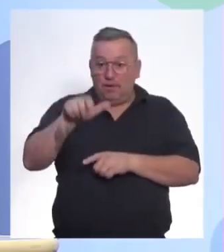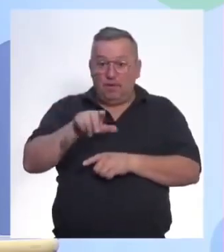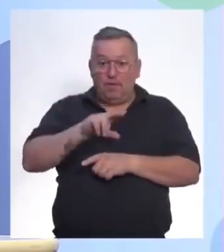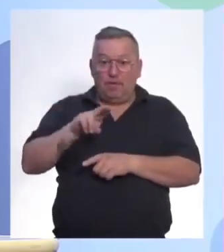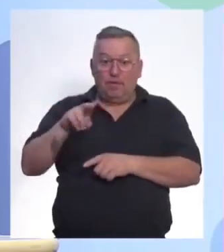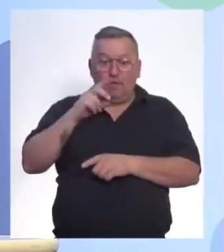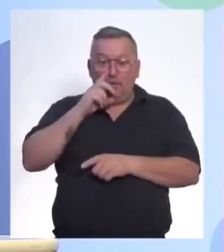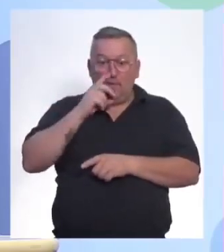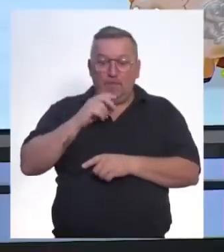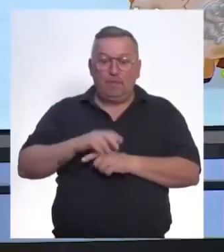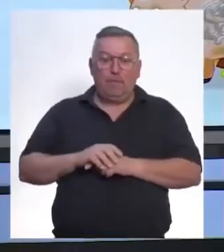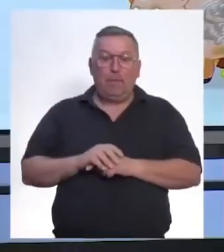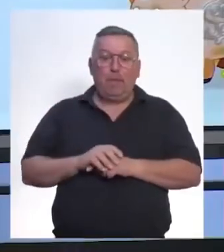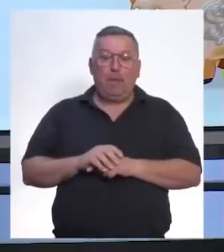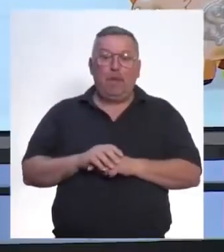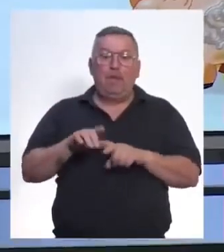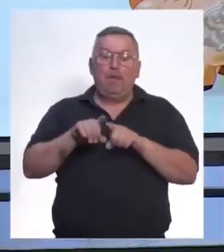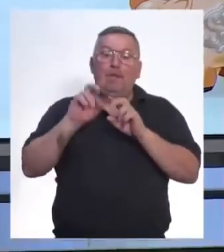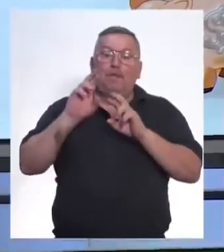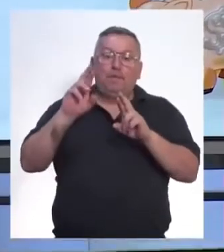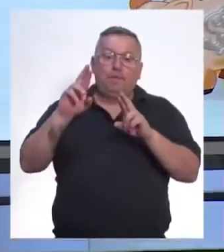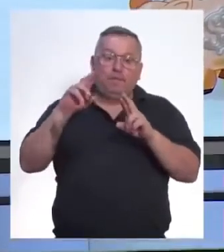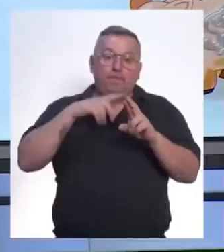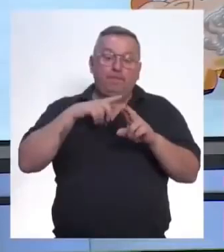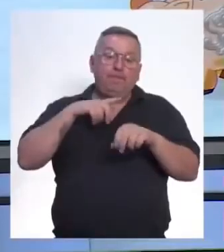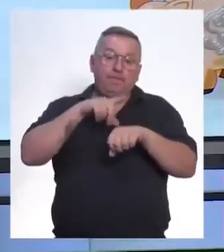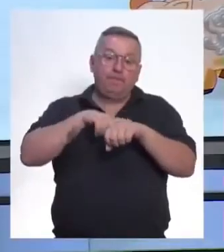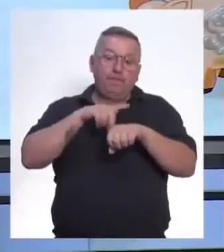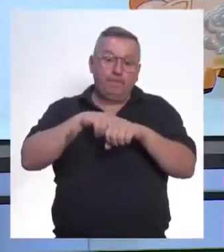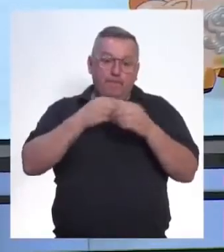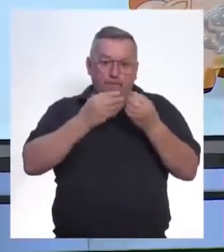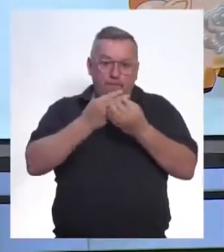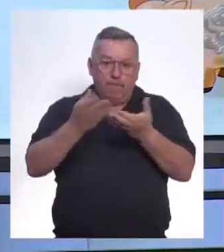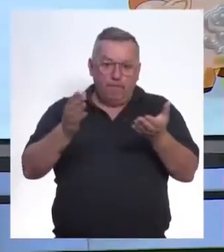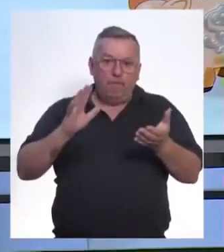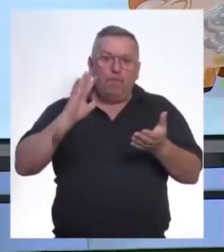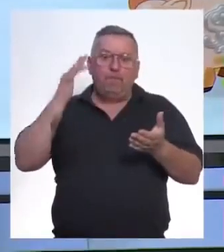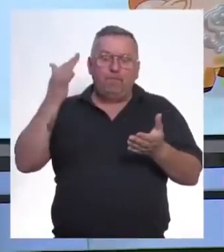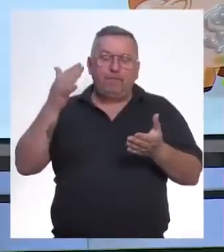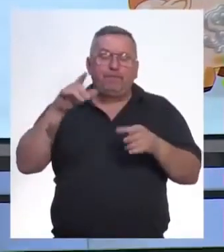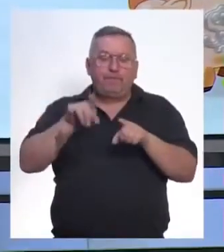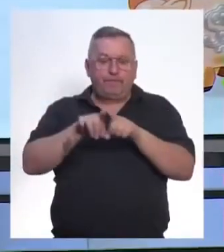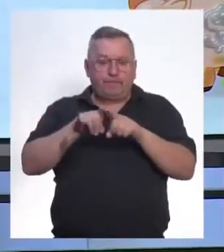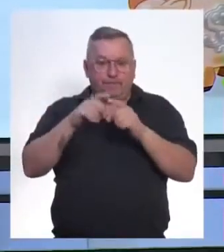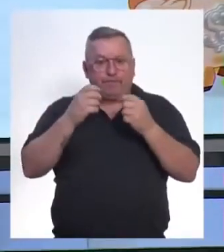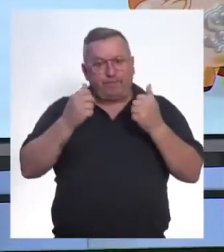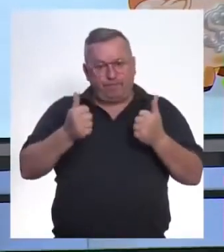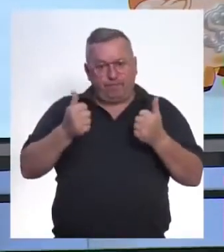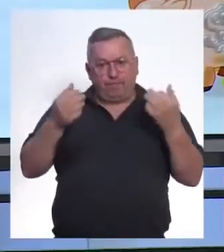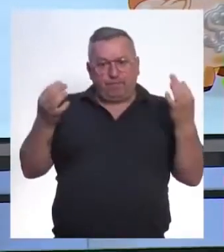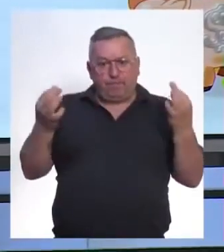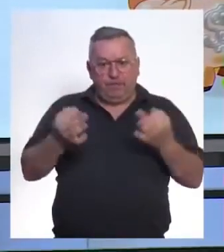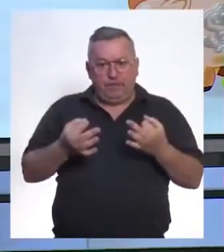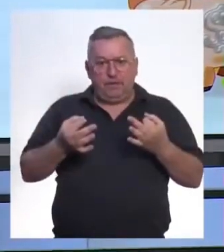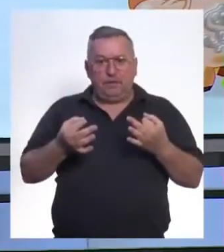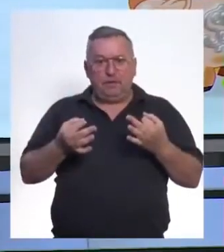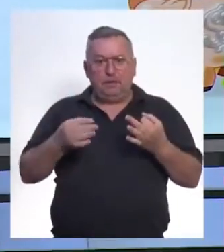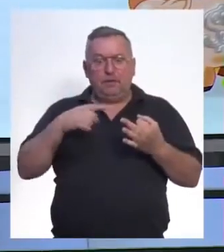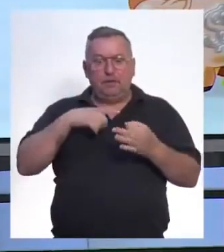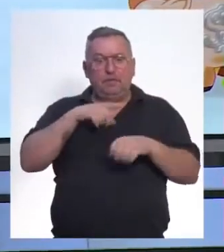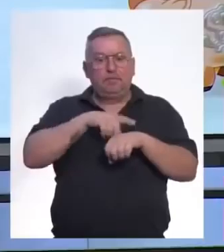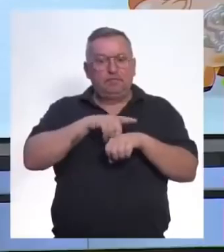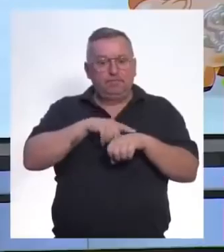Beleza, bom? tá? Gente, eu espero que o tempo que a gente deu para vocês resolverem essa questão tenha sido correto, tudo bem? O